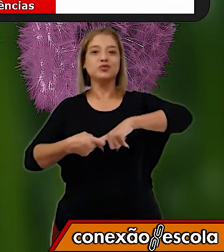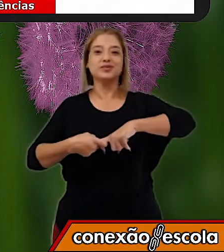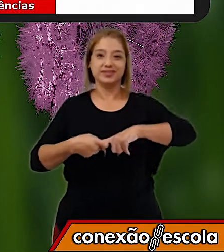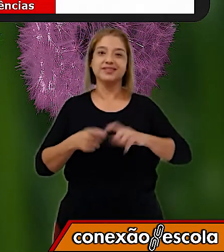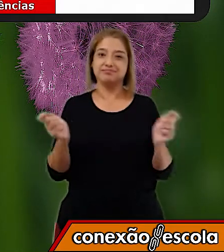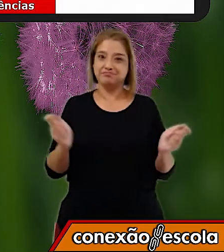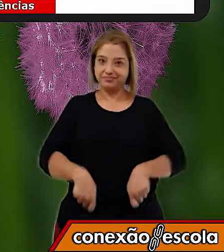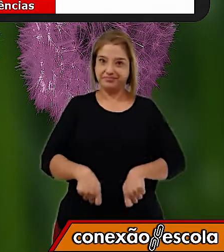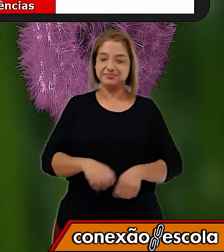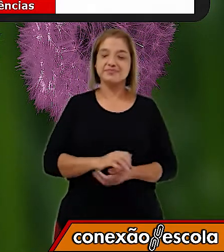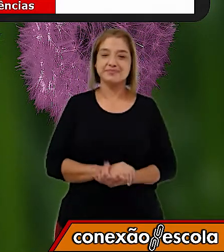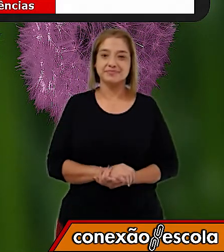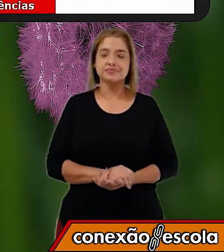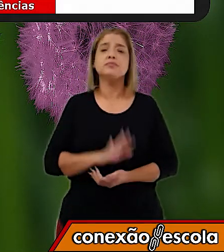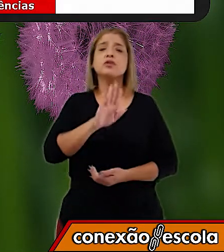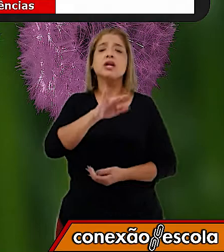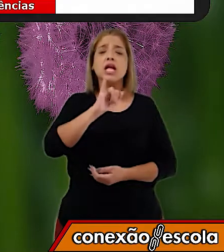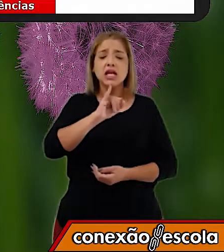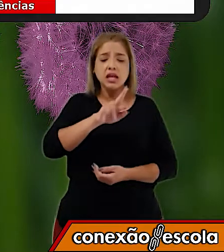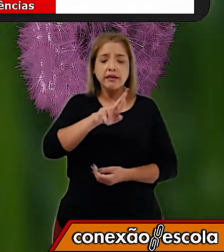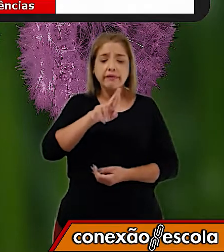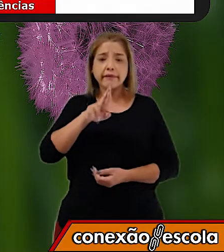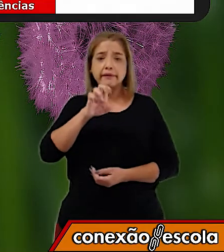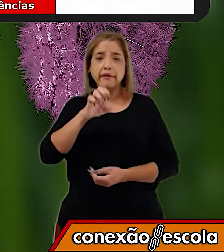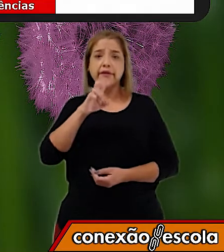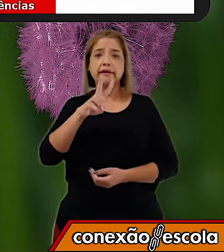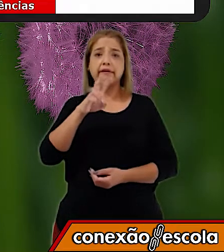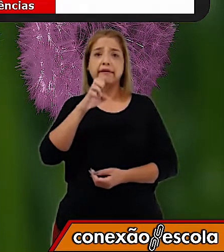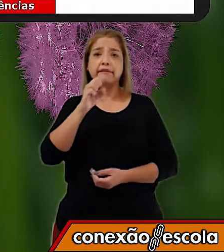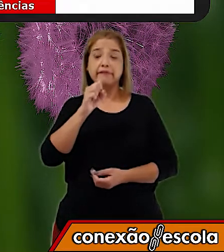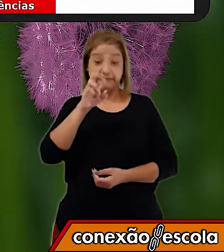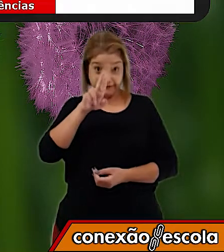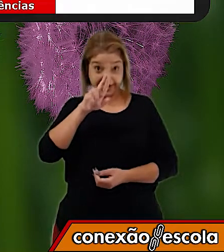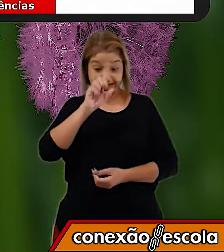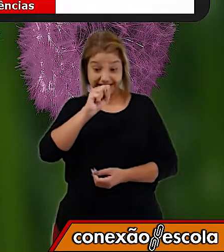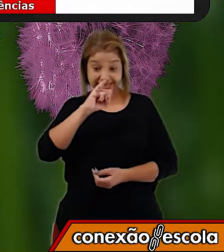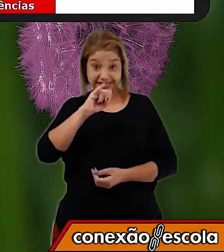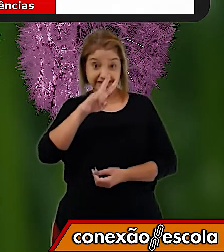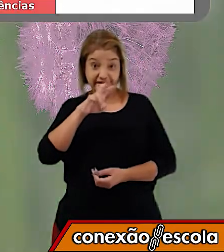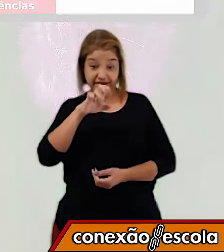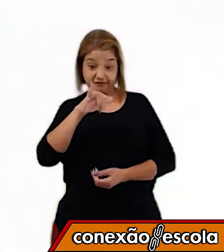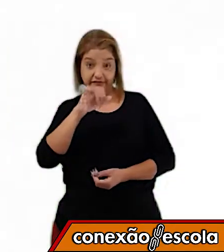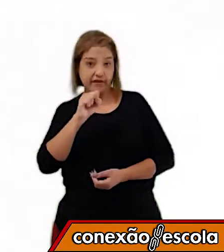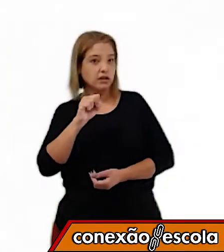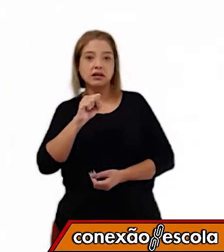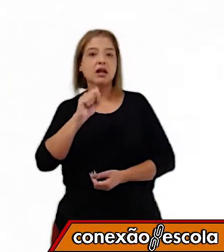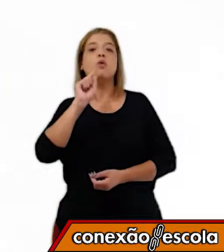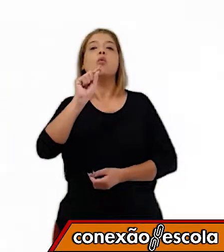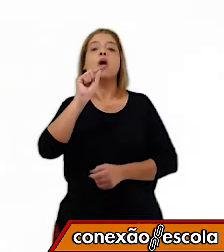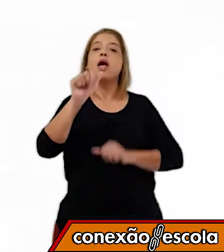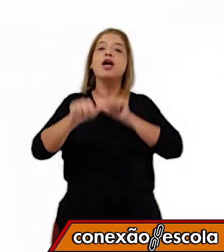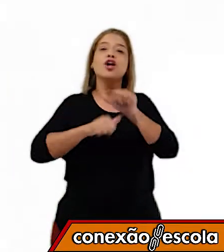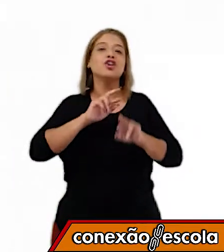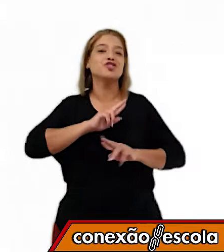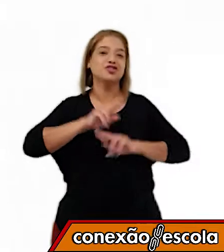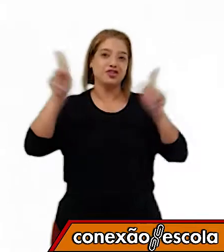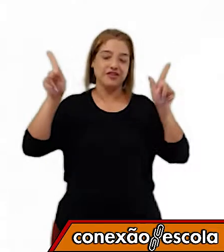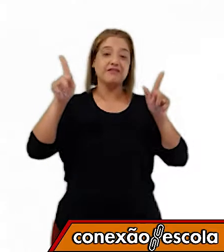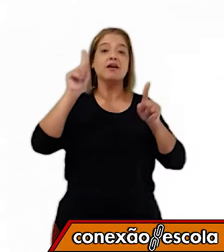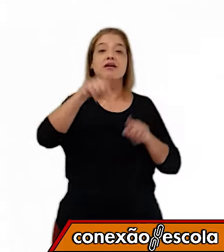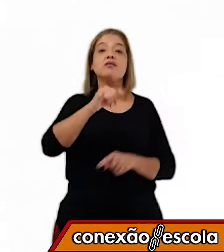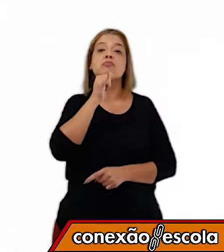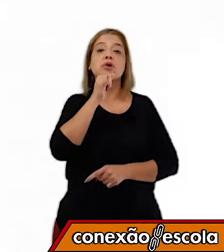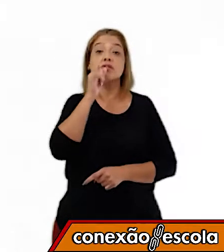Já as mudanças irreversíveis são exatamente o contrário. Elas não voltam a ser como eram